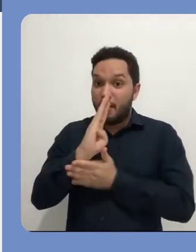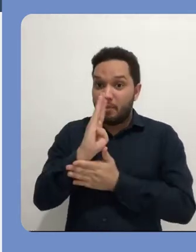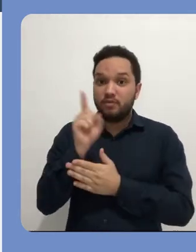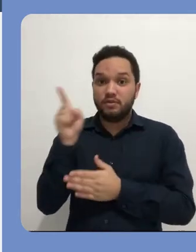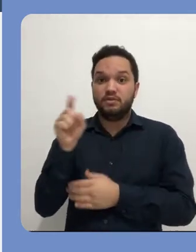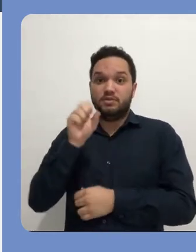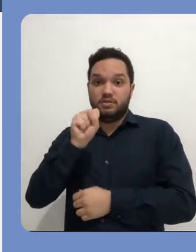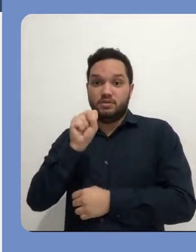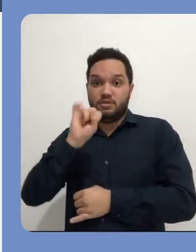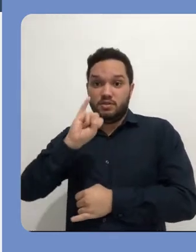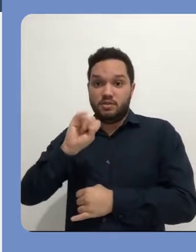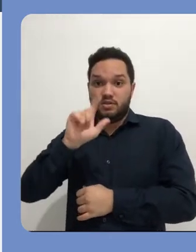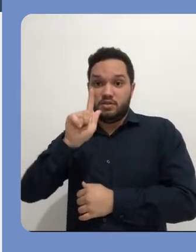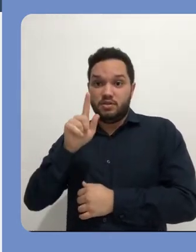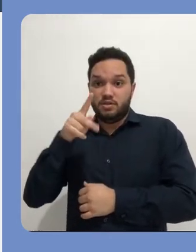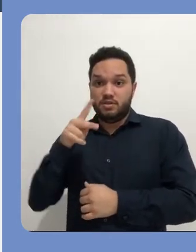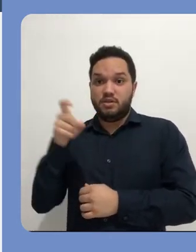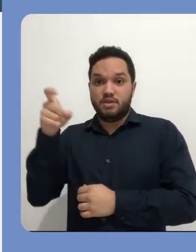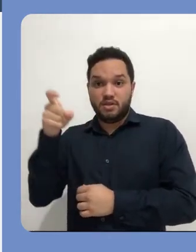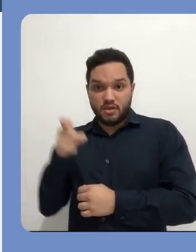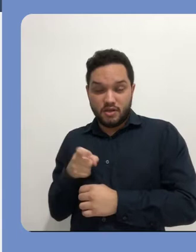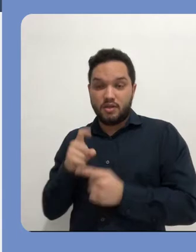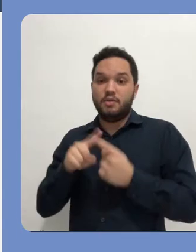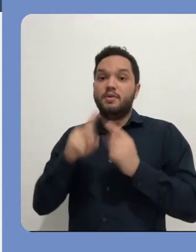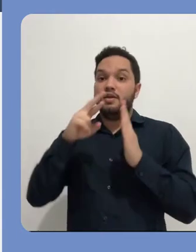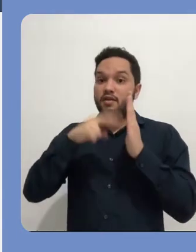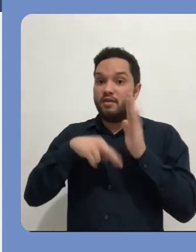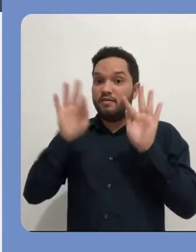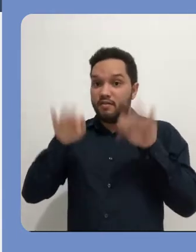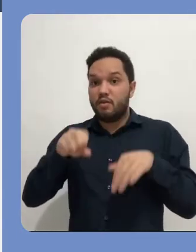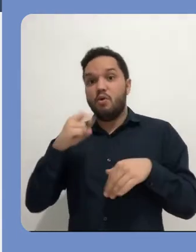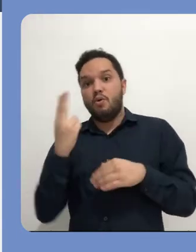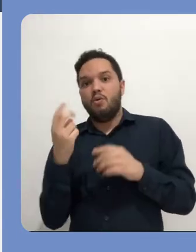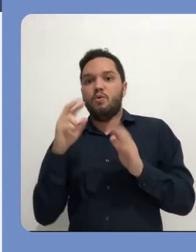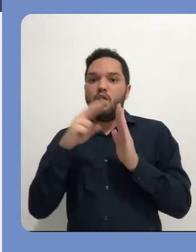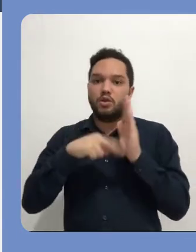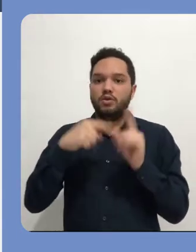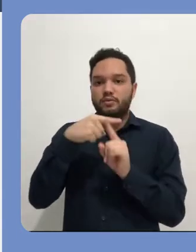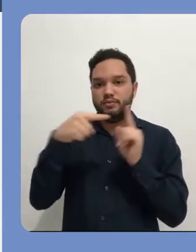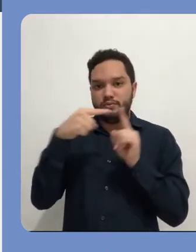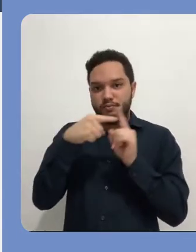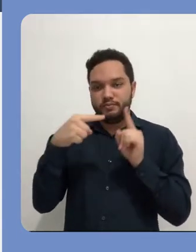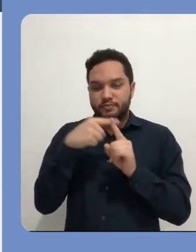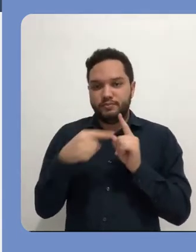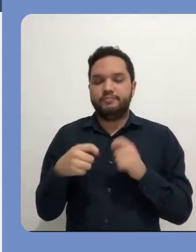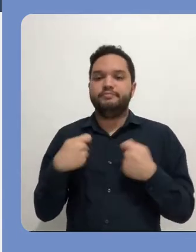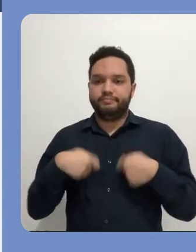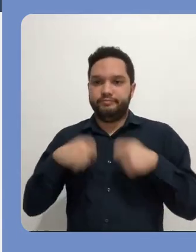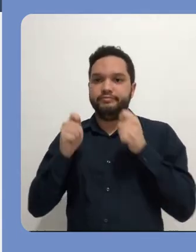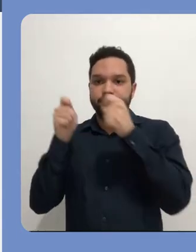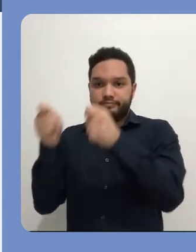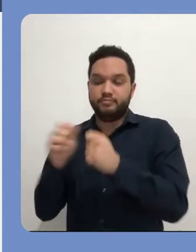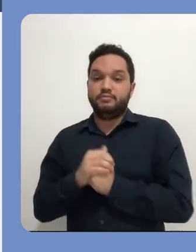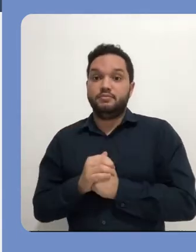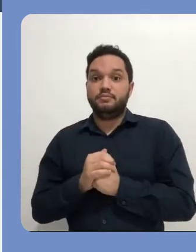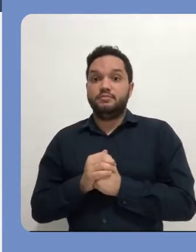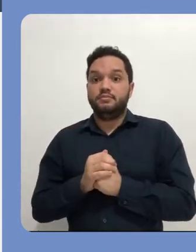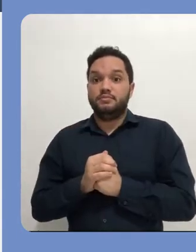registrada, aprovada e também com relatório final ou parcial enviado no